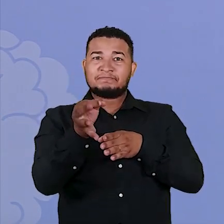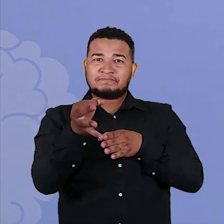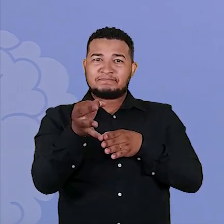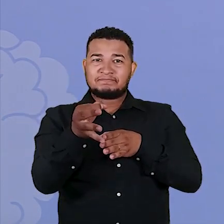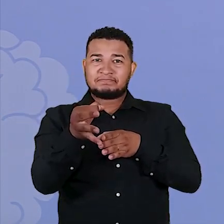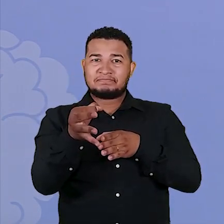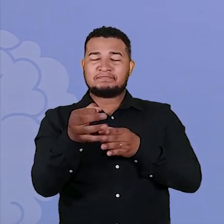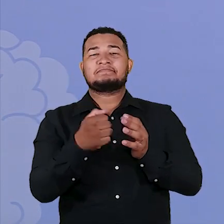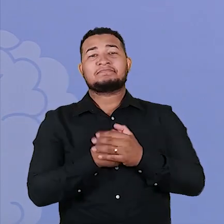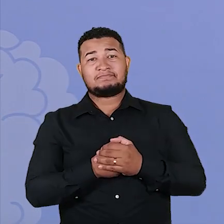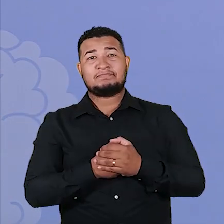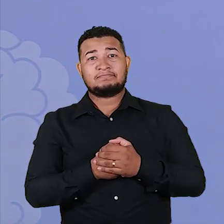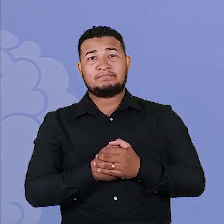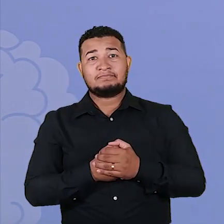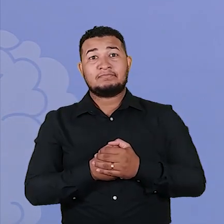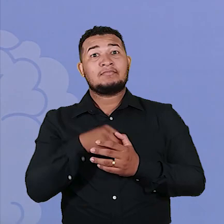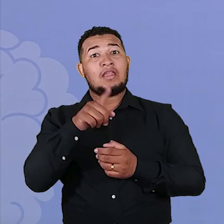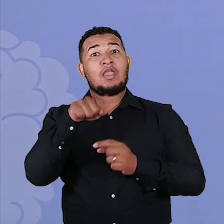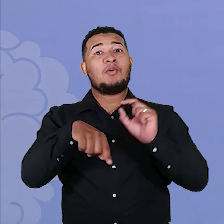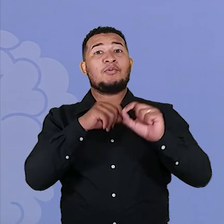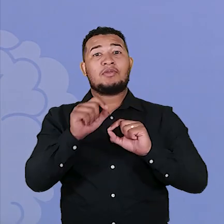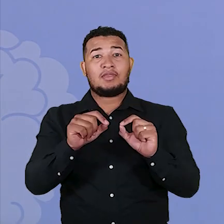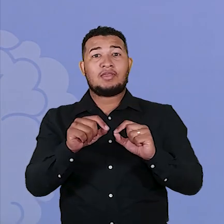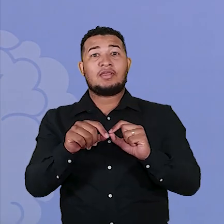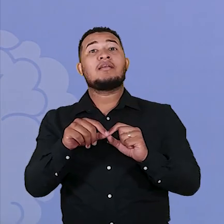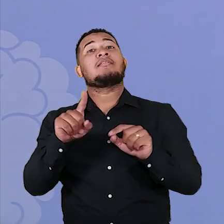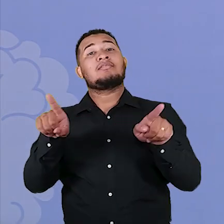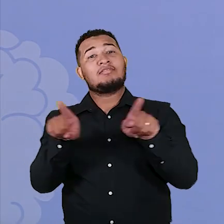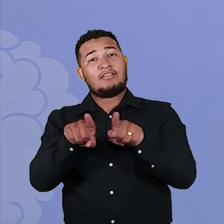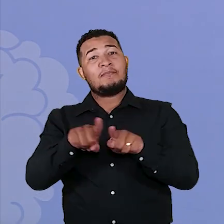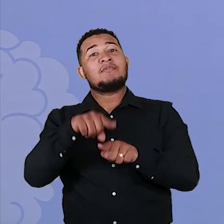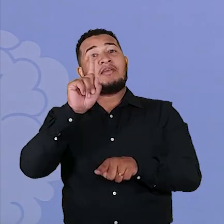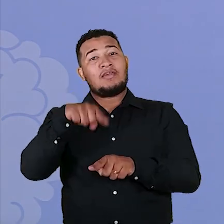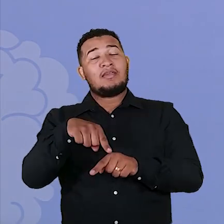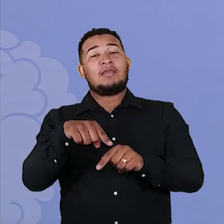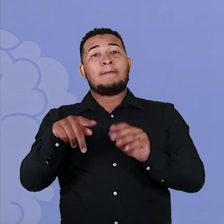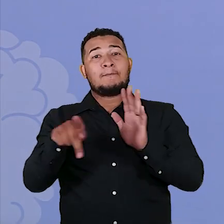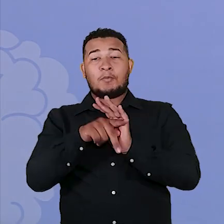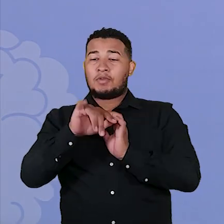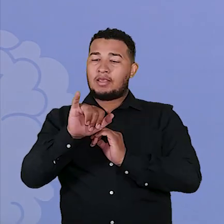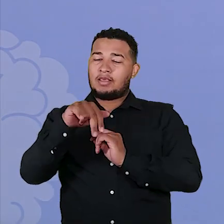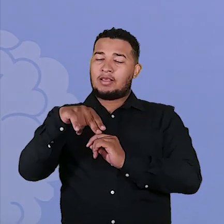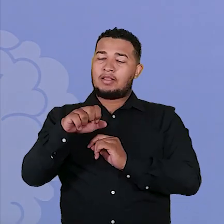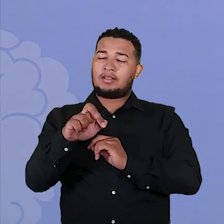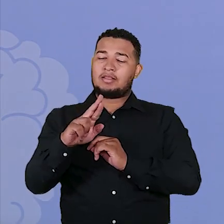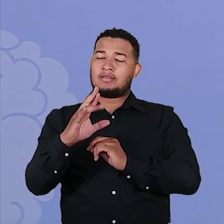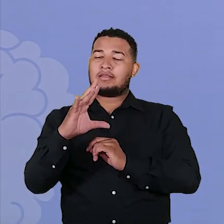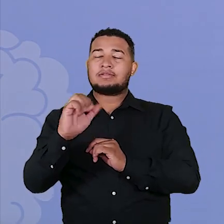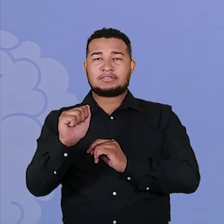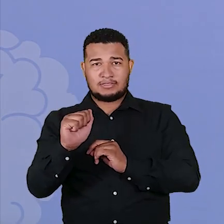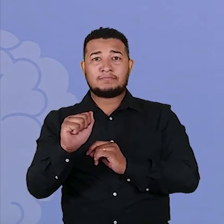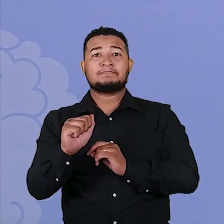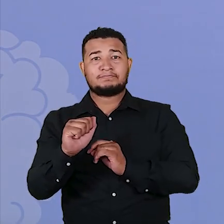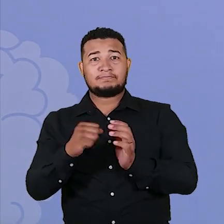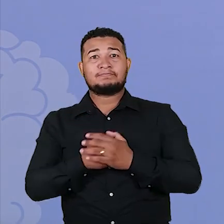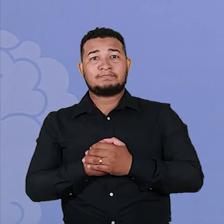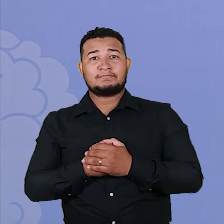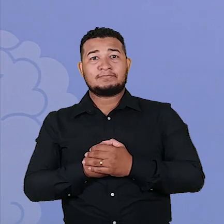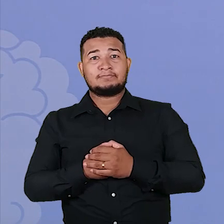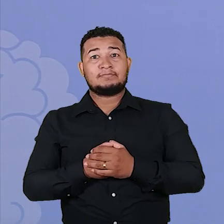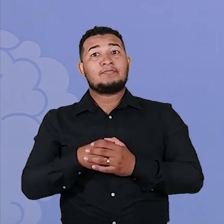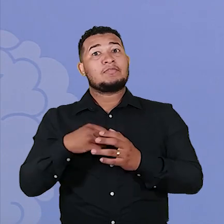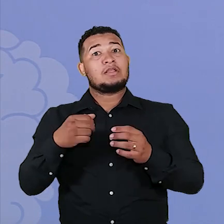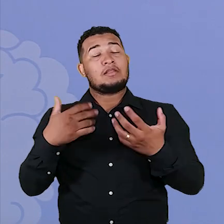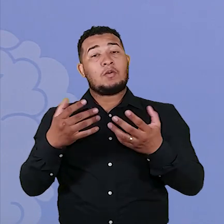no cavaleiro vai lá e cai para frente isso é o que isso também é a inércia